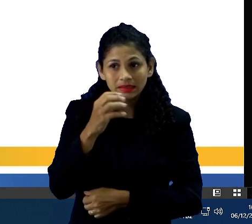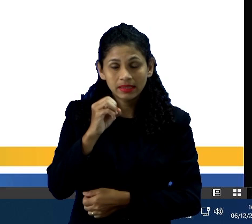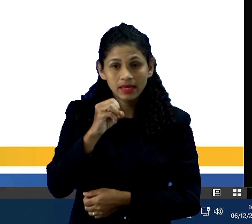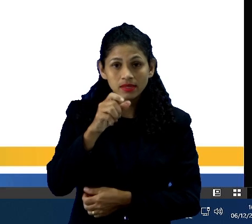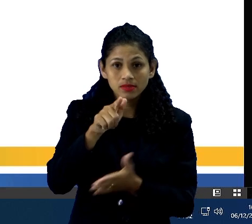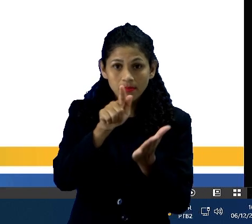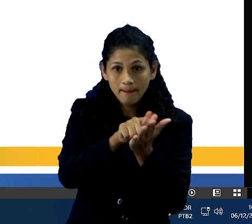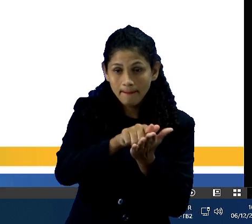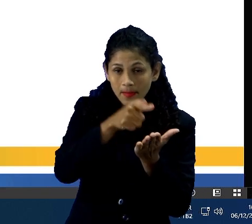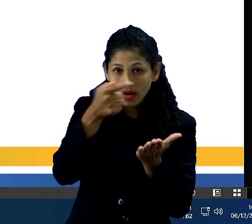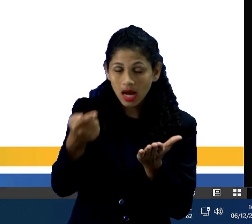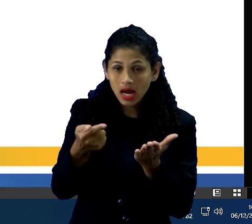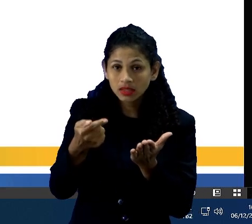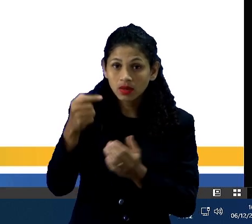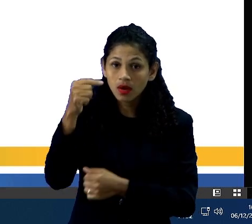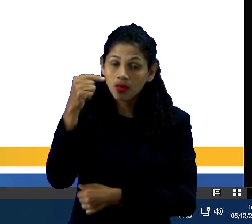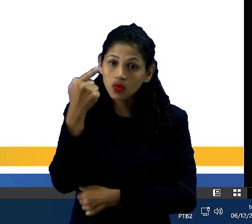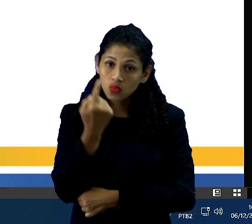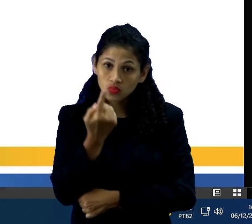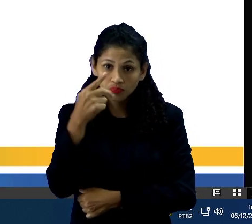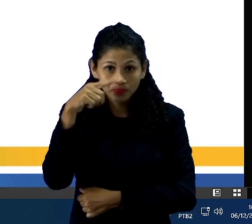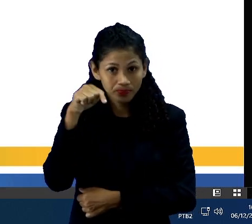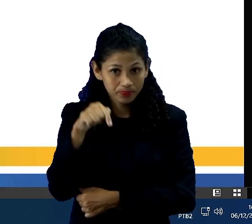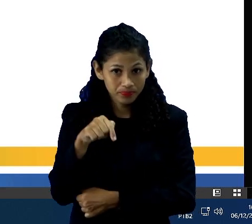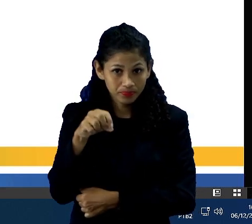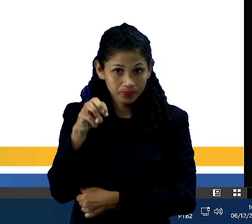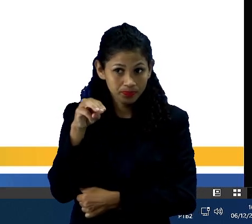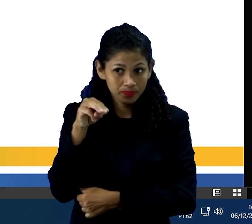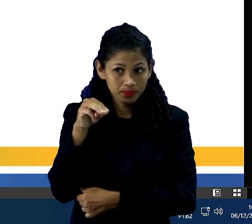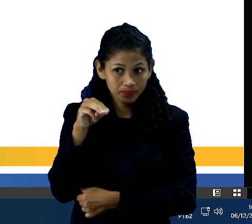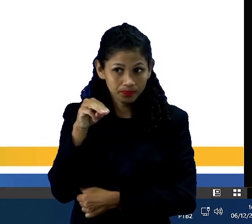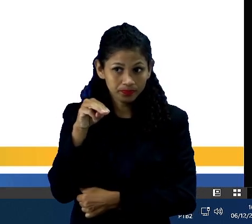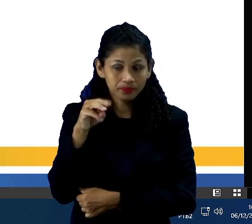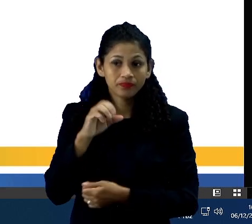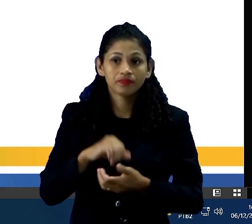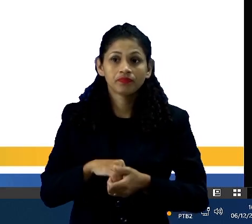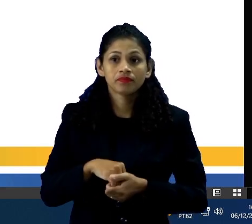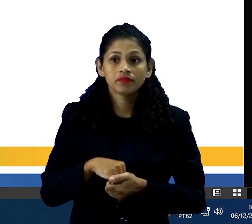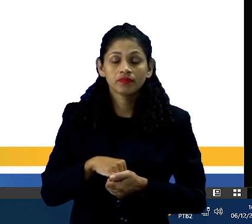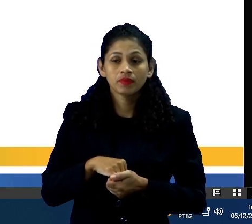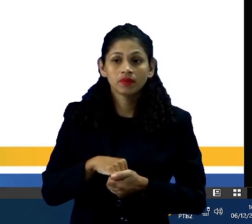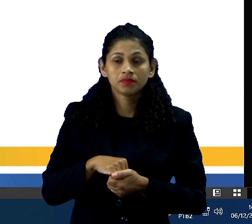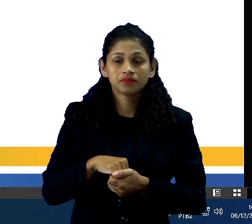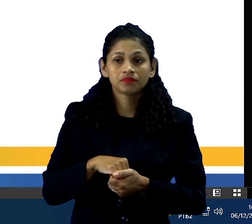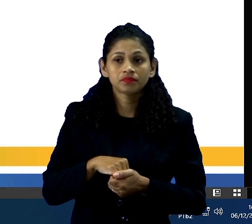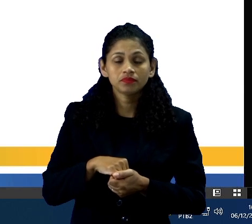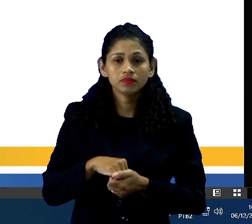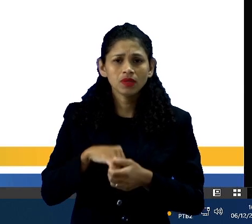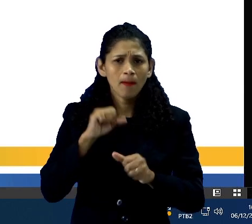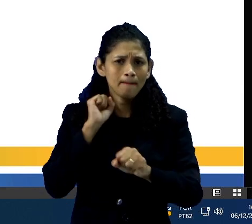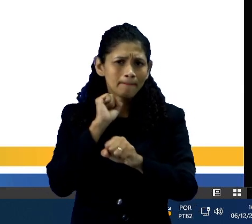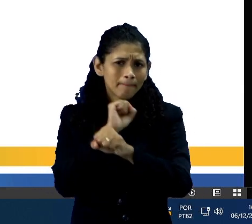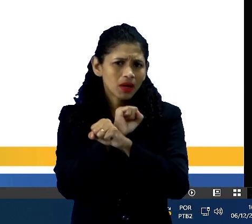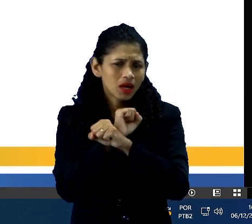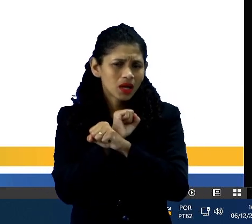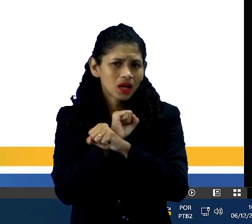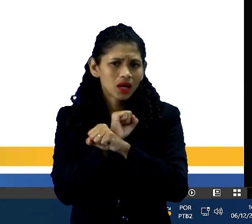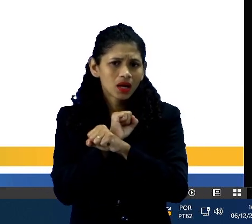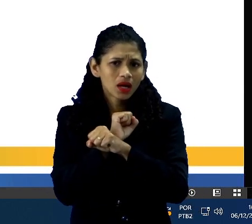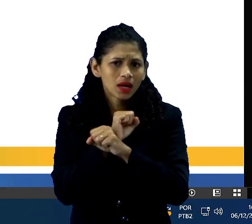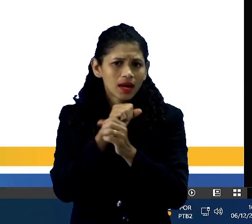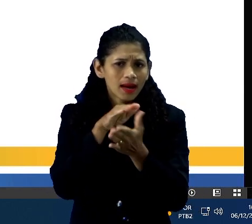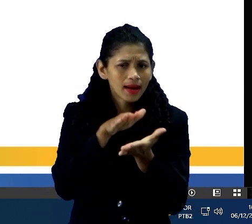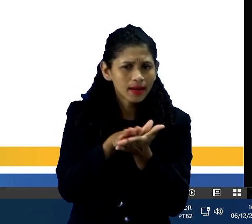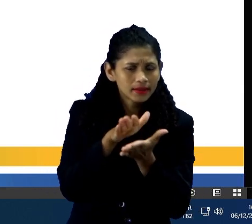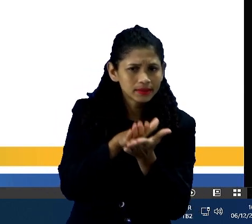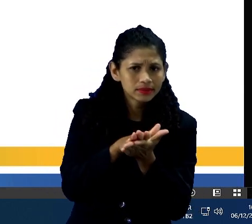o tempo, dobramos a quantidade de páginas impressas. Da mesma forma, se pararmos a impressora na metade